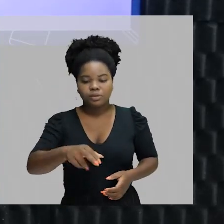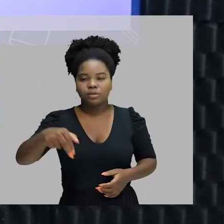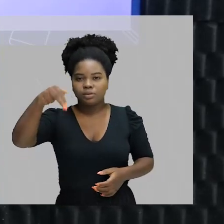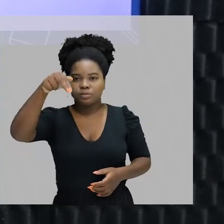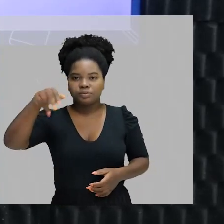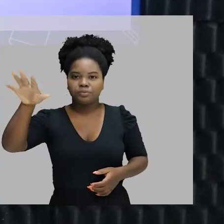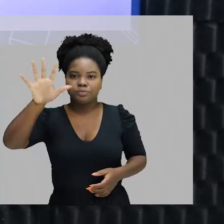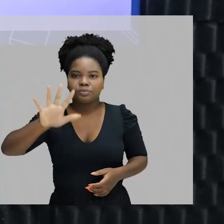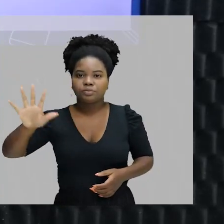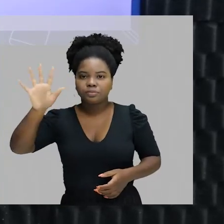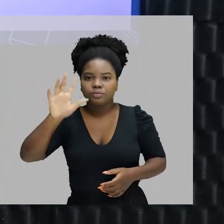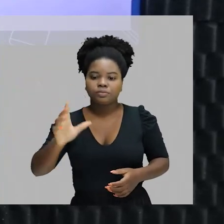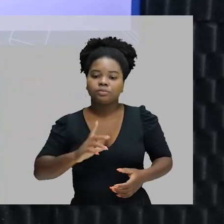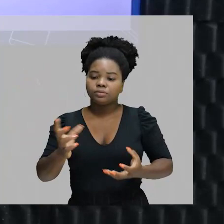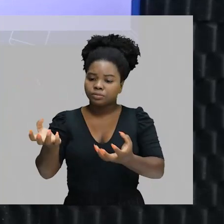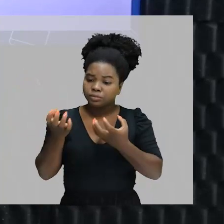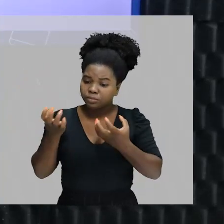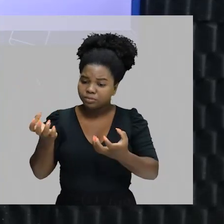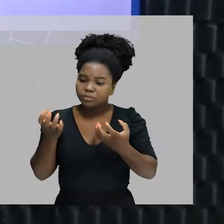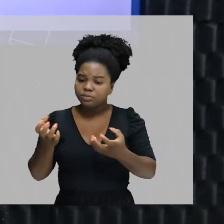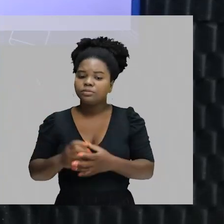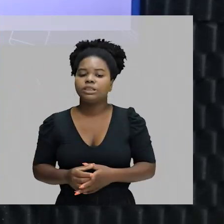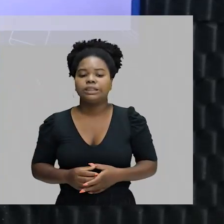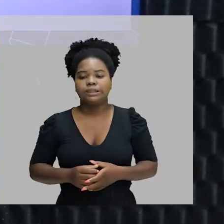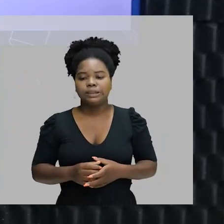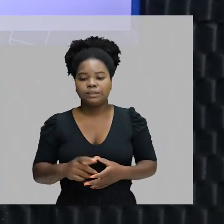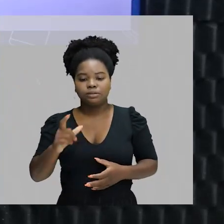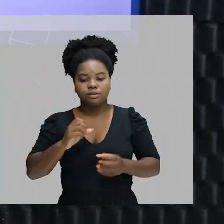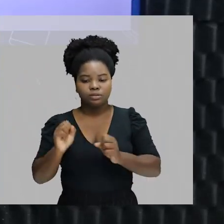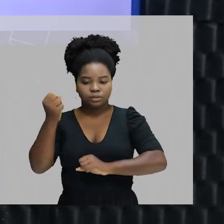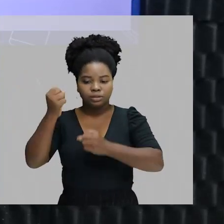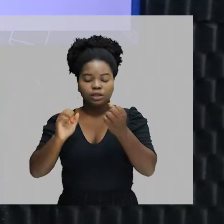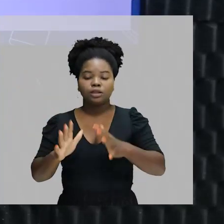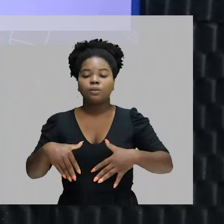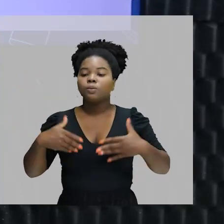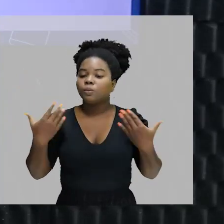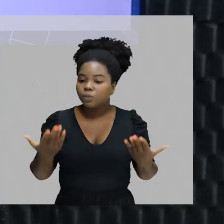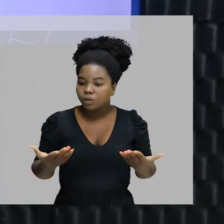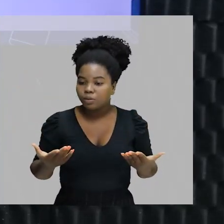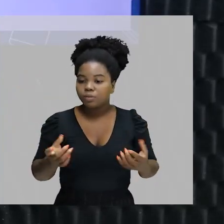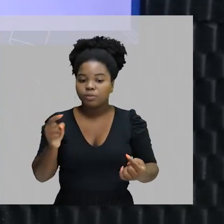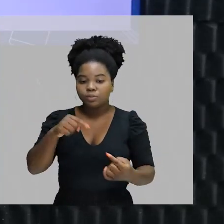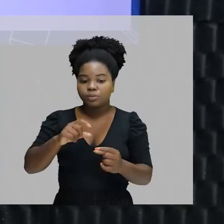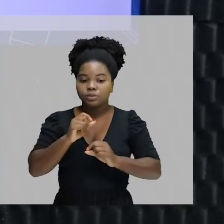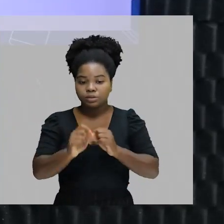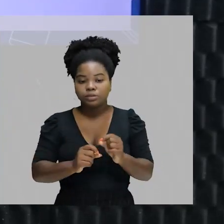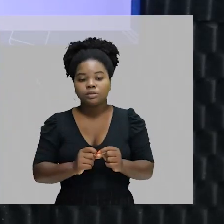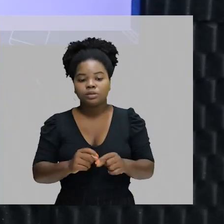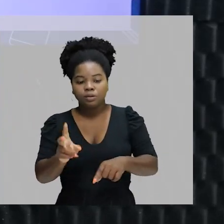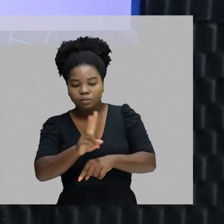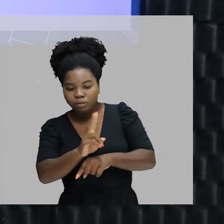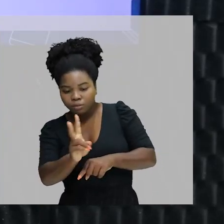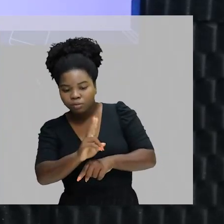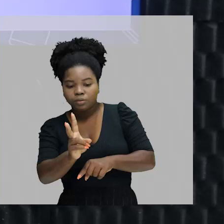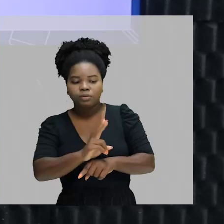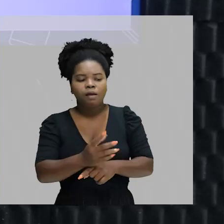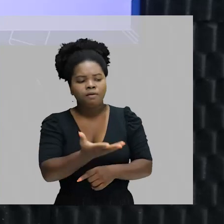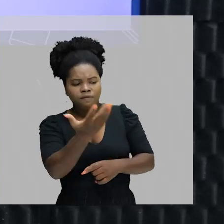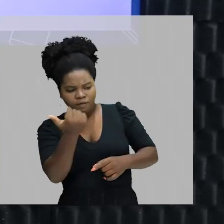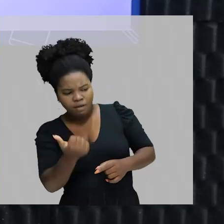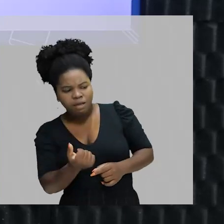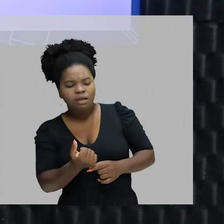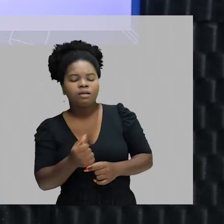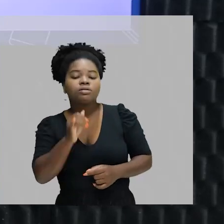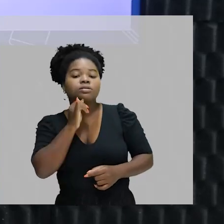Nordeste, elas buscando receber essas indústrias. E qual é o atrativo? Justamente da isenção fiscal, né? Ou seja, vem para cá que a